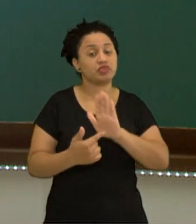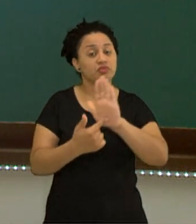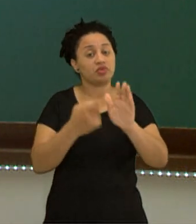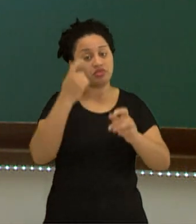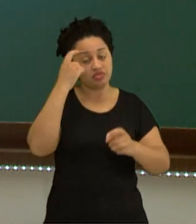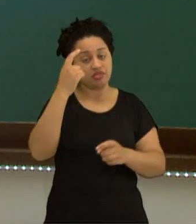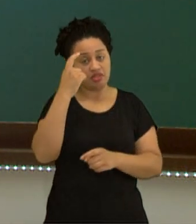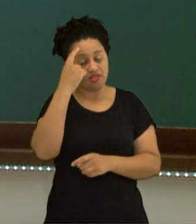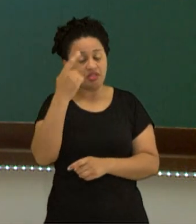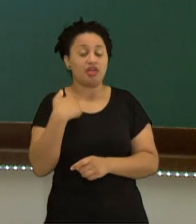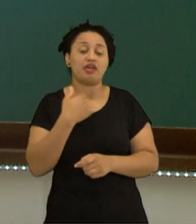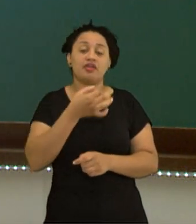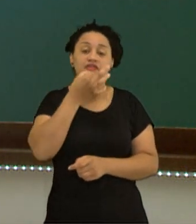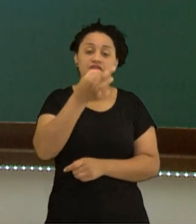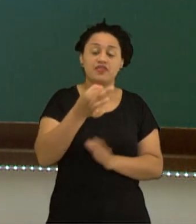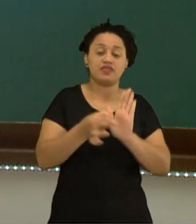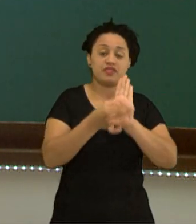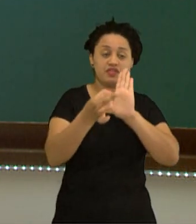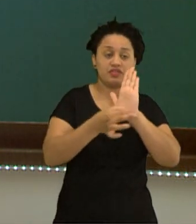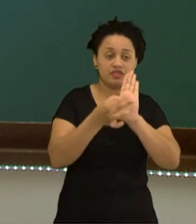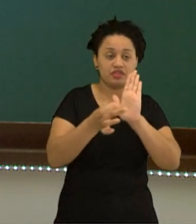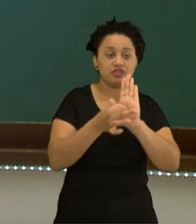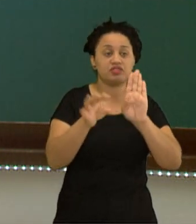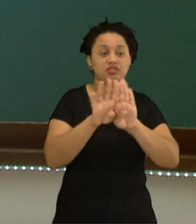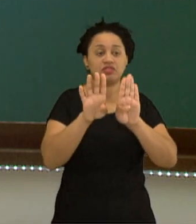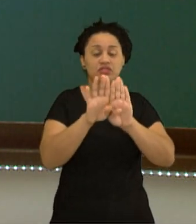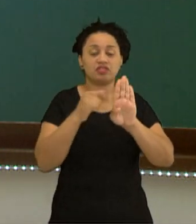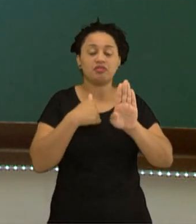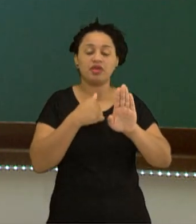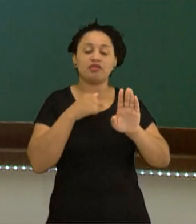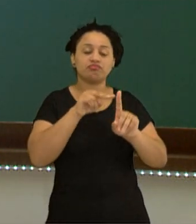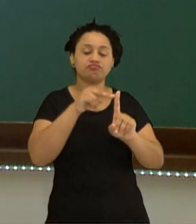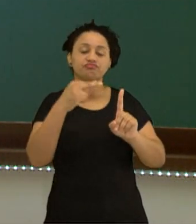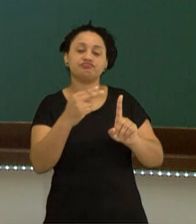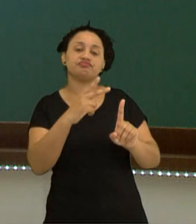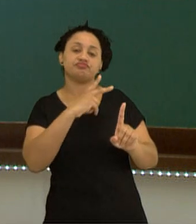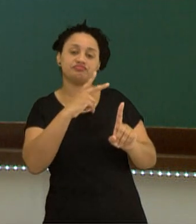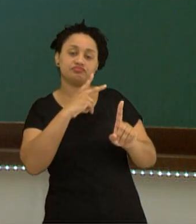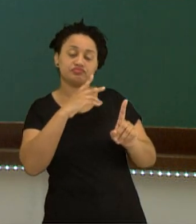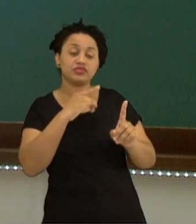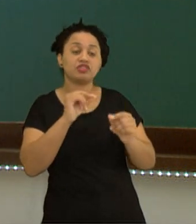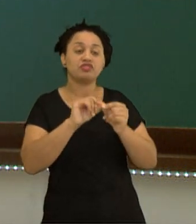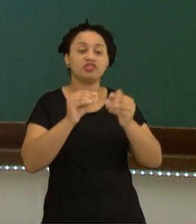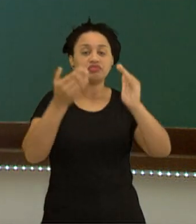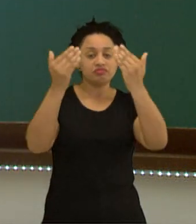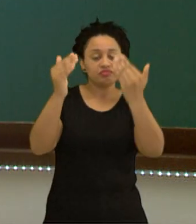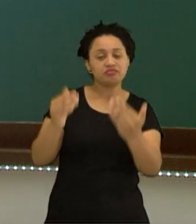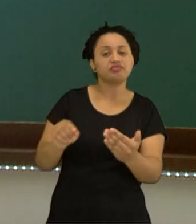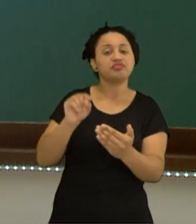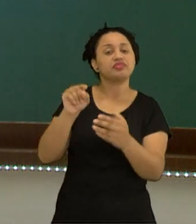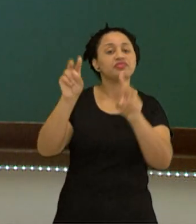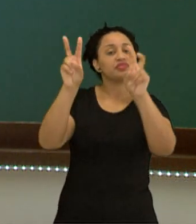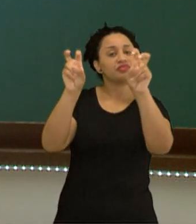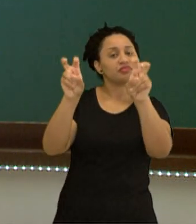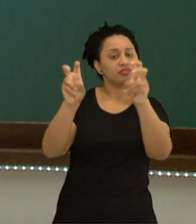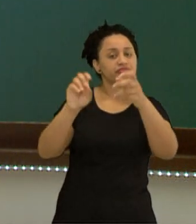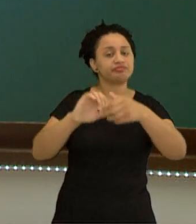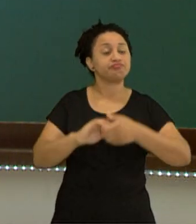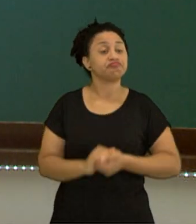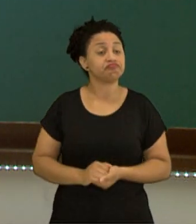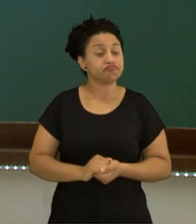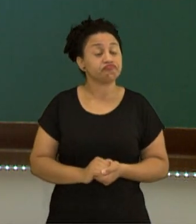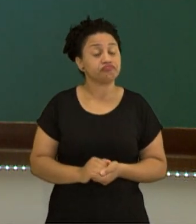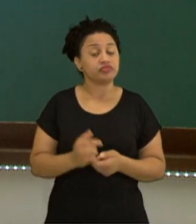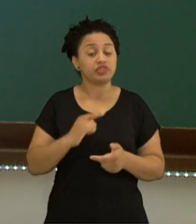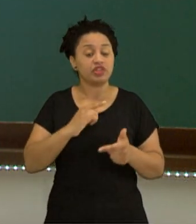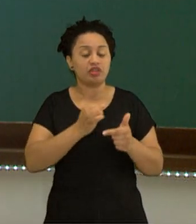ideias, críticas, reflexões e impressões pessoais, realizando uma avaliação sobre determinado tema.